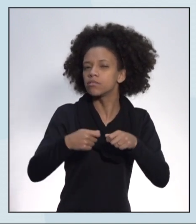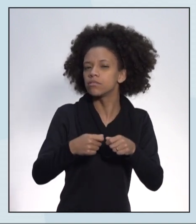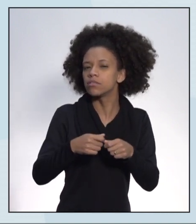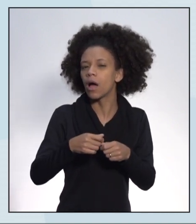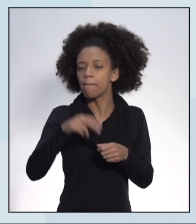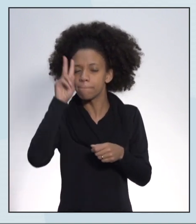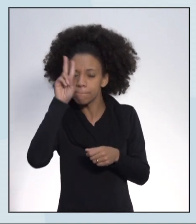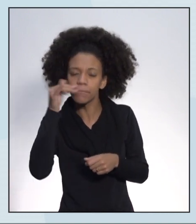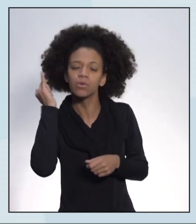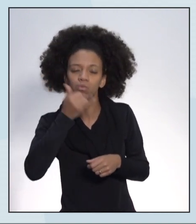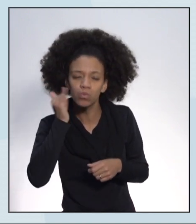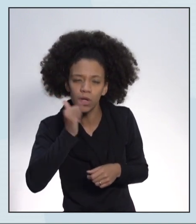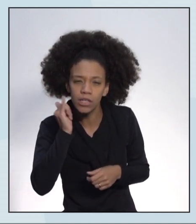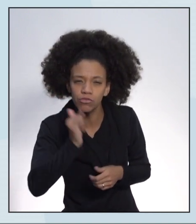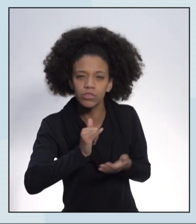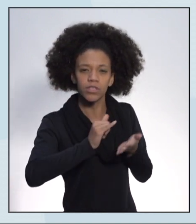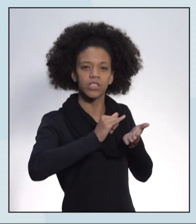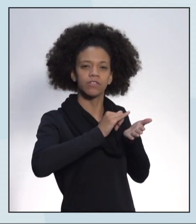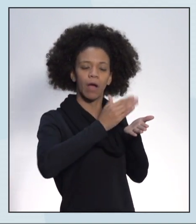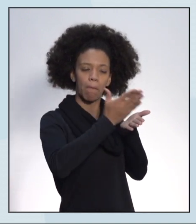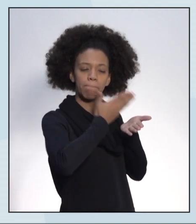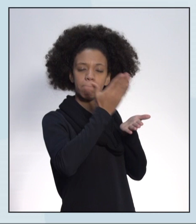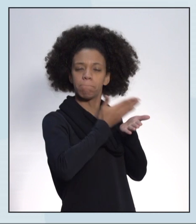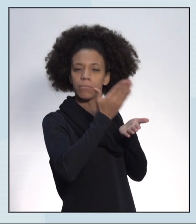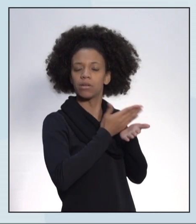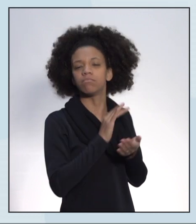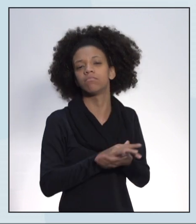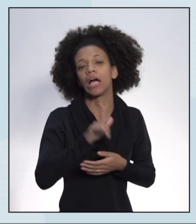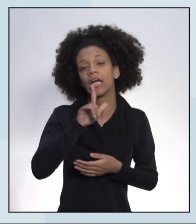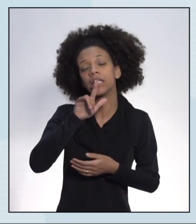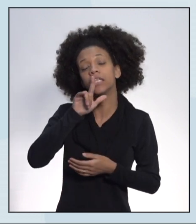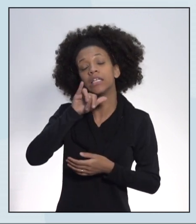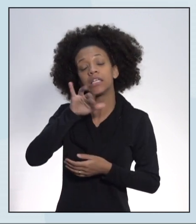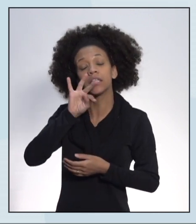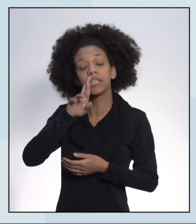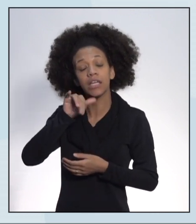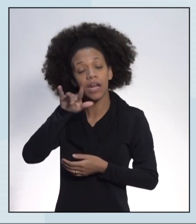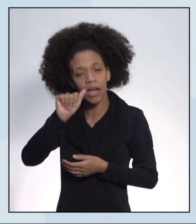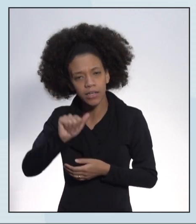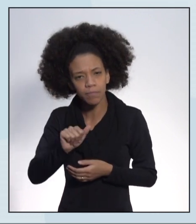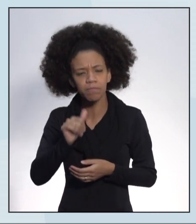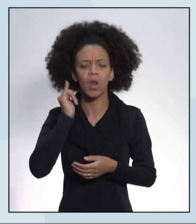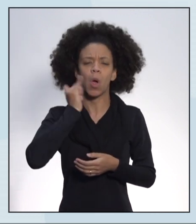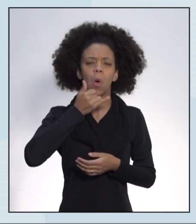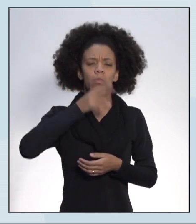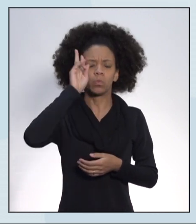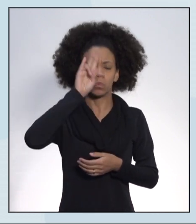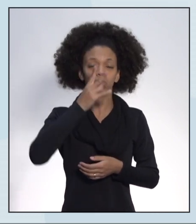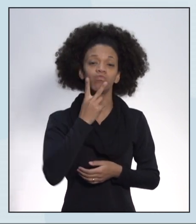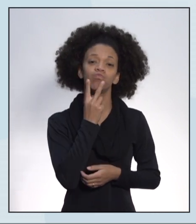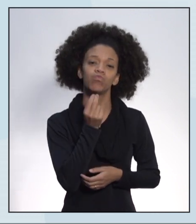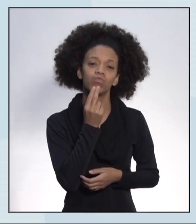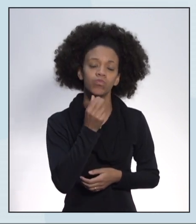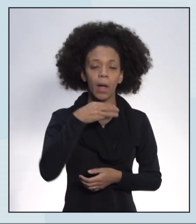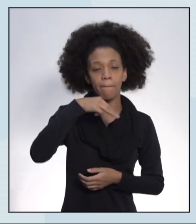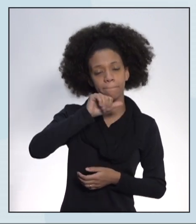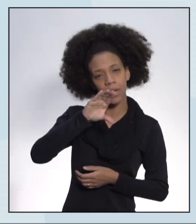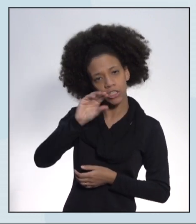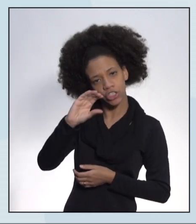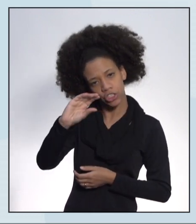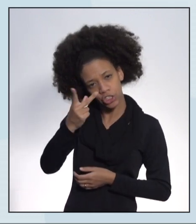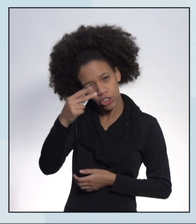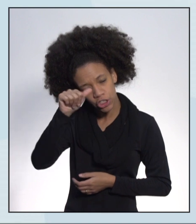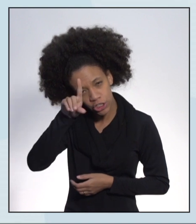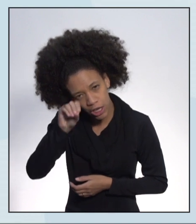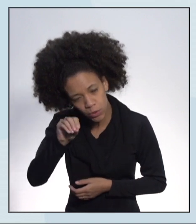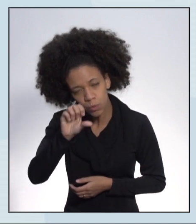uma narrativa literária. Teremos a leitura de um conto do Machado de Assis. Sim, leremos um conto hoje aqui na aula.